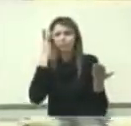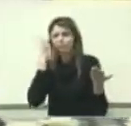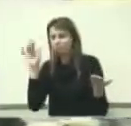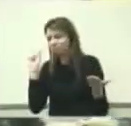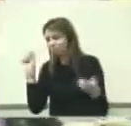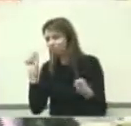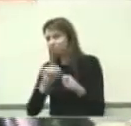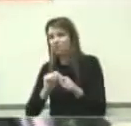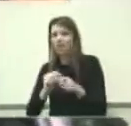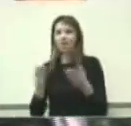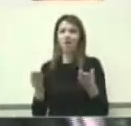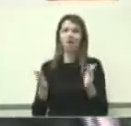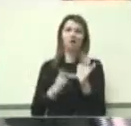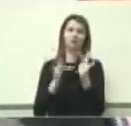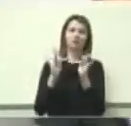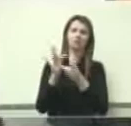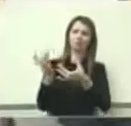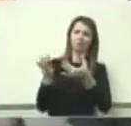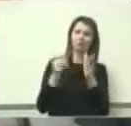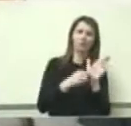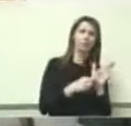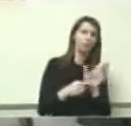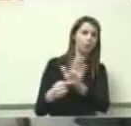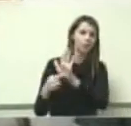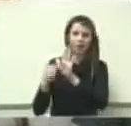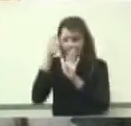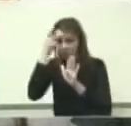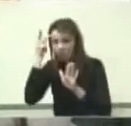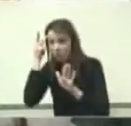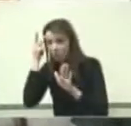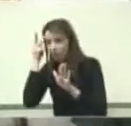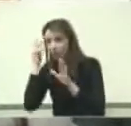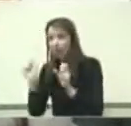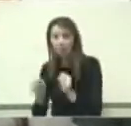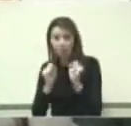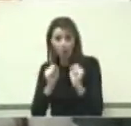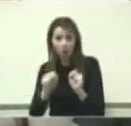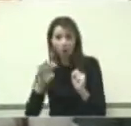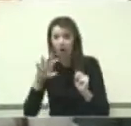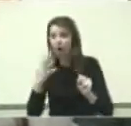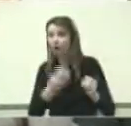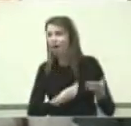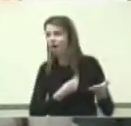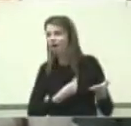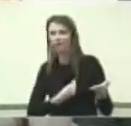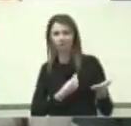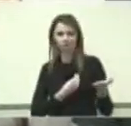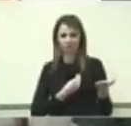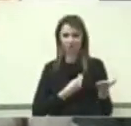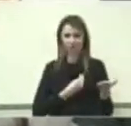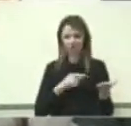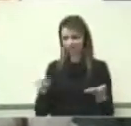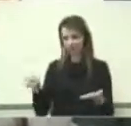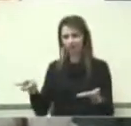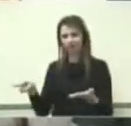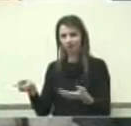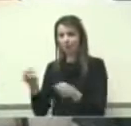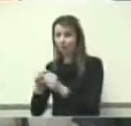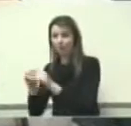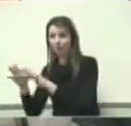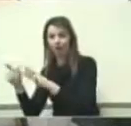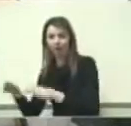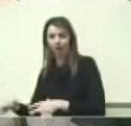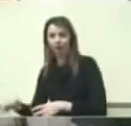Jesus estava querendo mostrar para eles que é possível que isso aconteça na vida acontecesse na vida deles